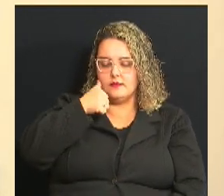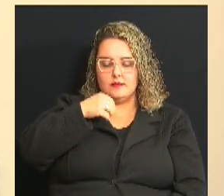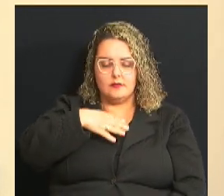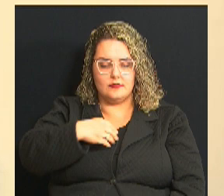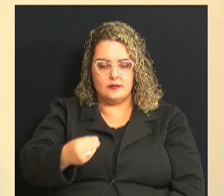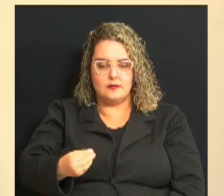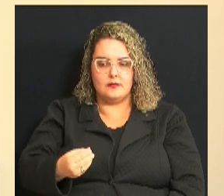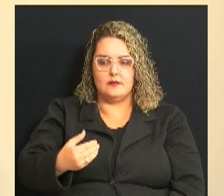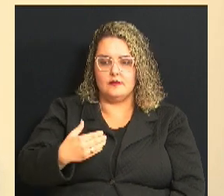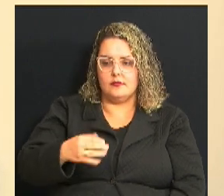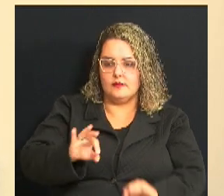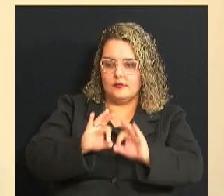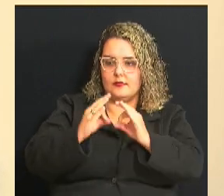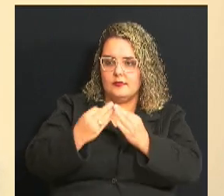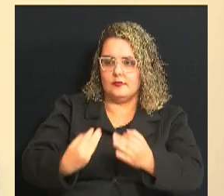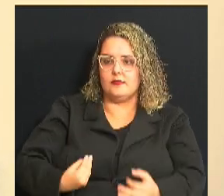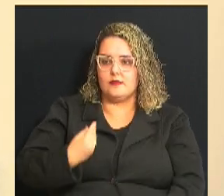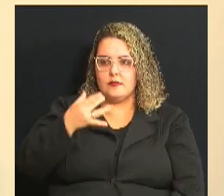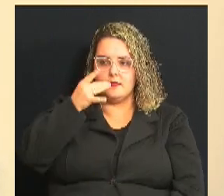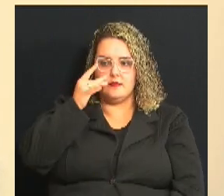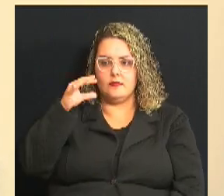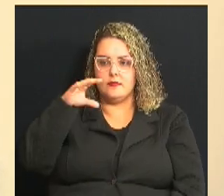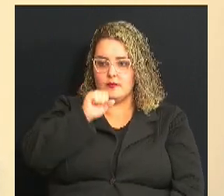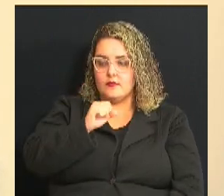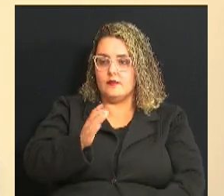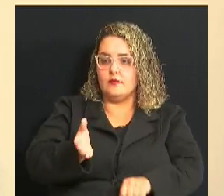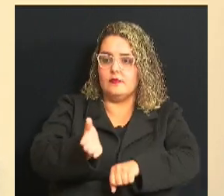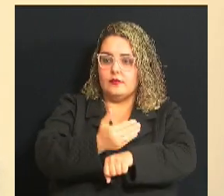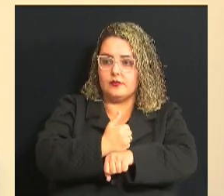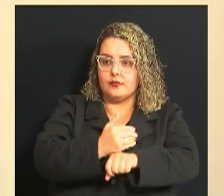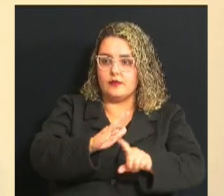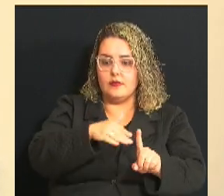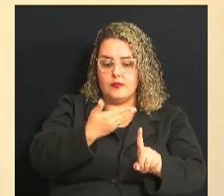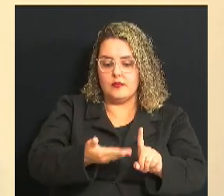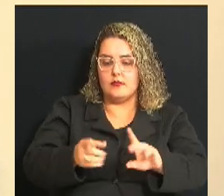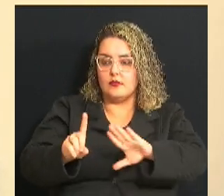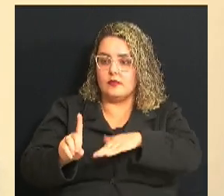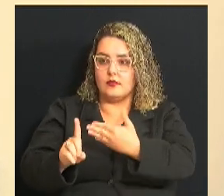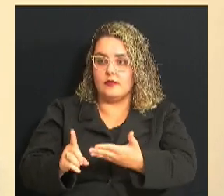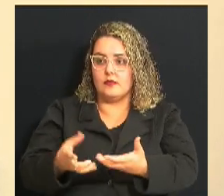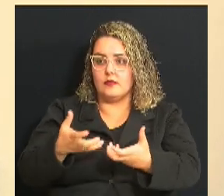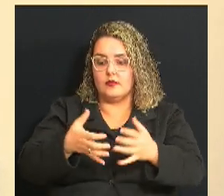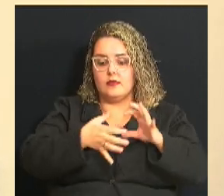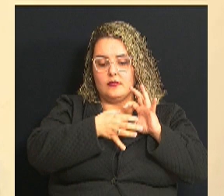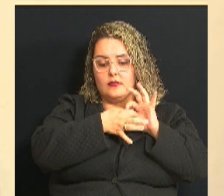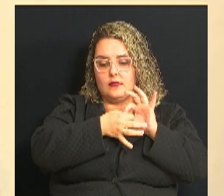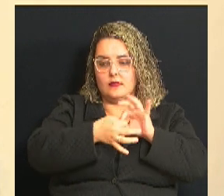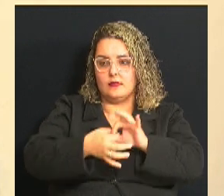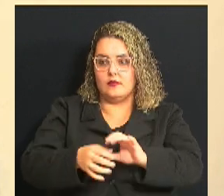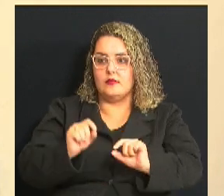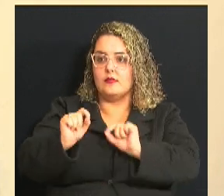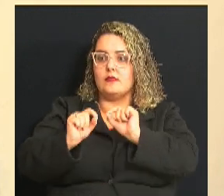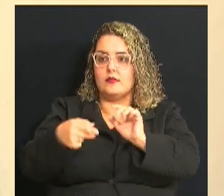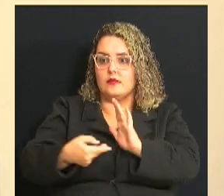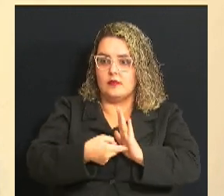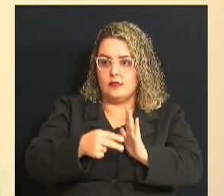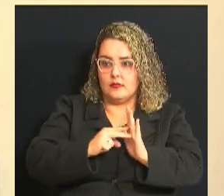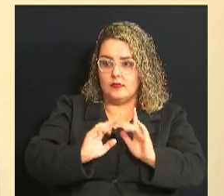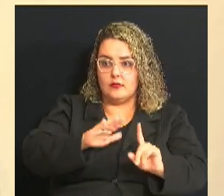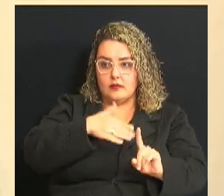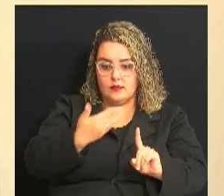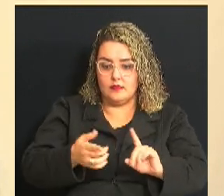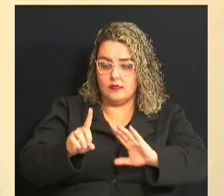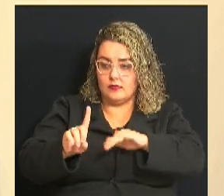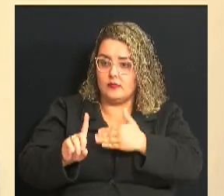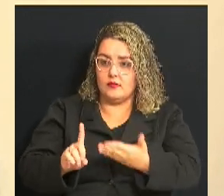presentes. Rapidamente, antes de falar dos homenageados, eu queria contextualizar o que significa essa solenidade de